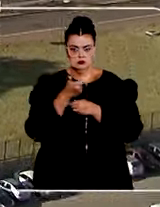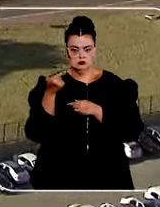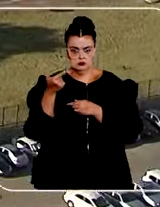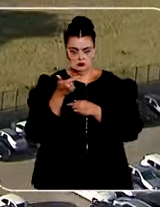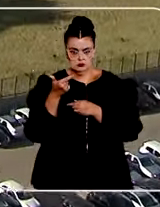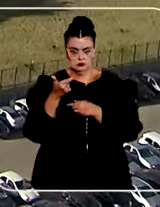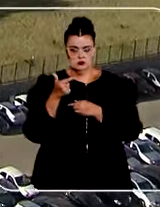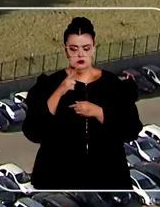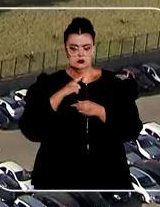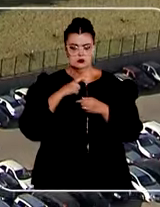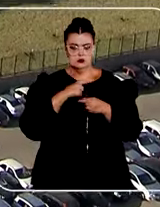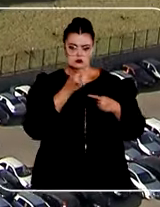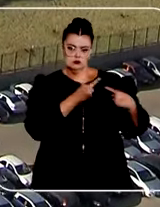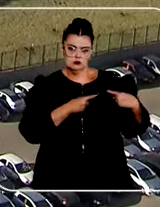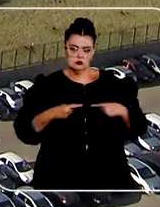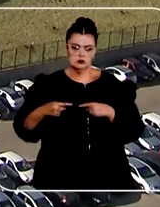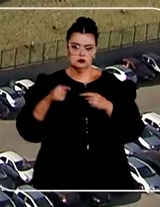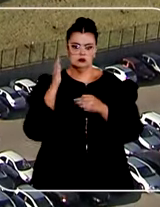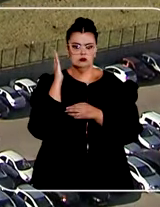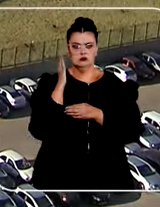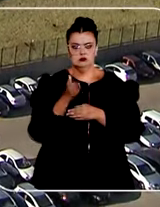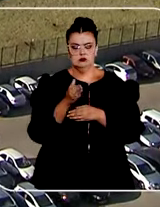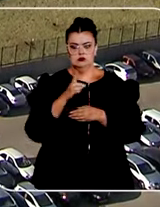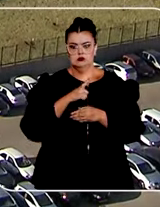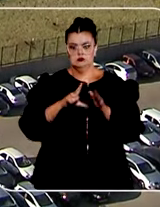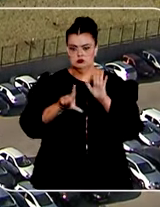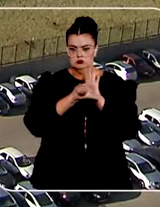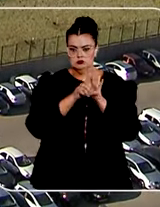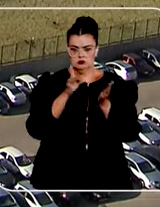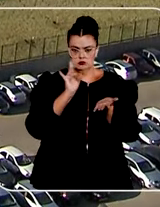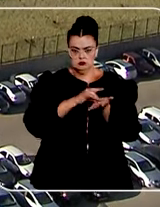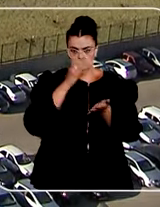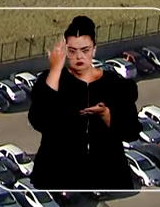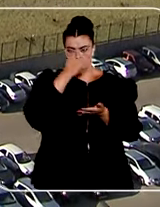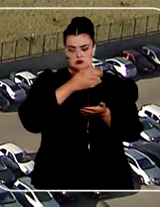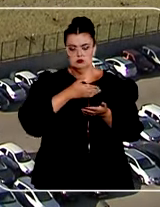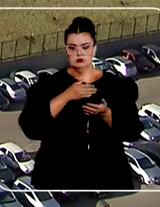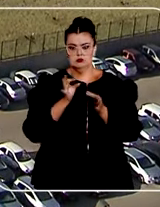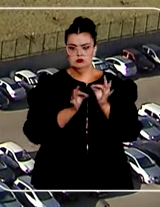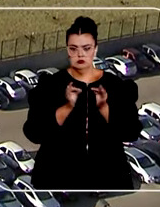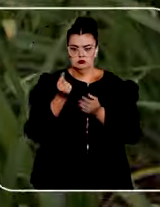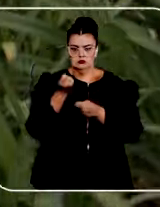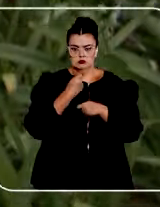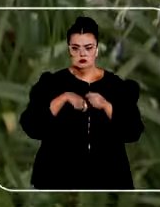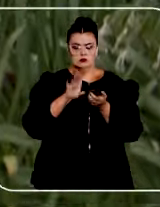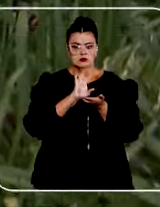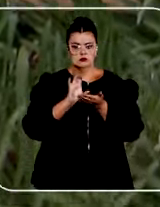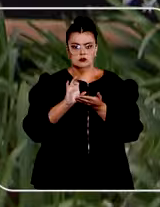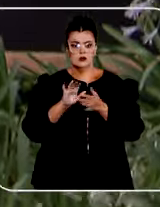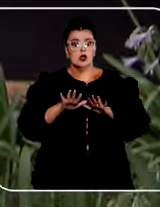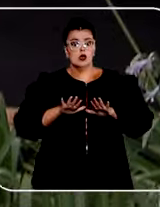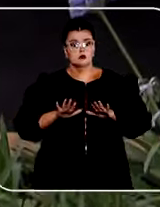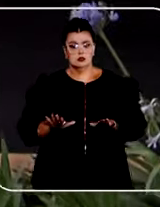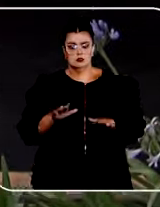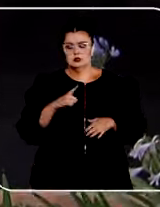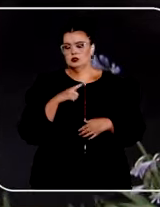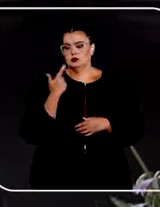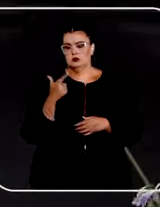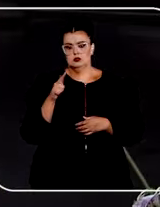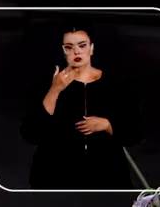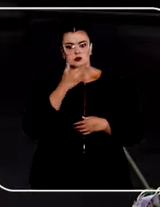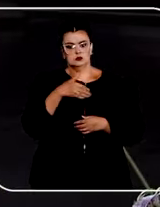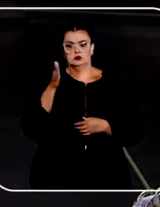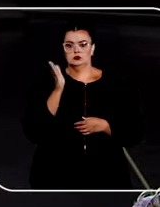instância que discutam exclusivamente a questão da legitimidade para executar os honorários sendo assim não haverá